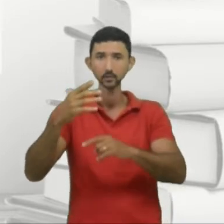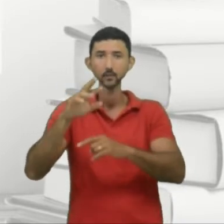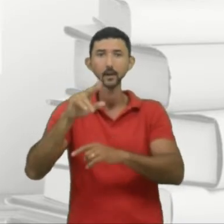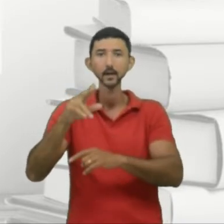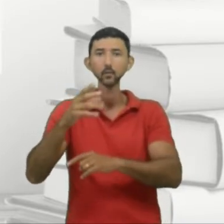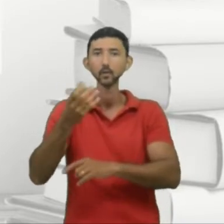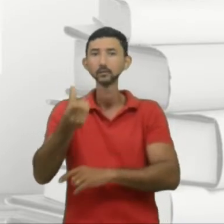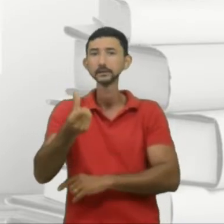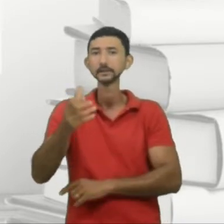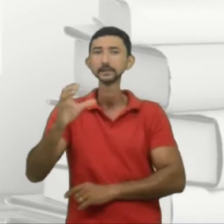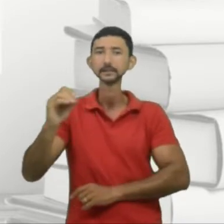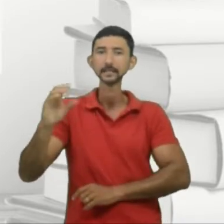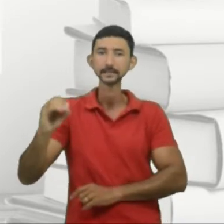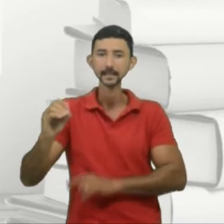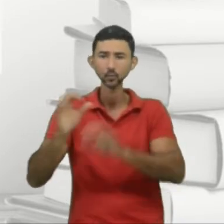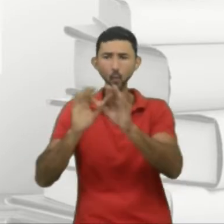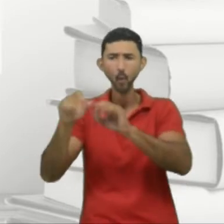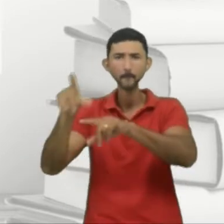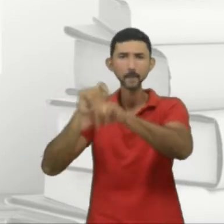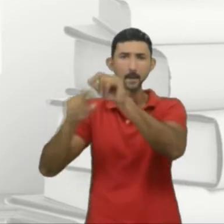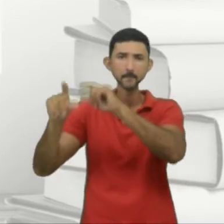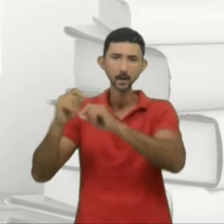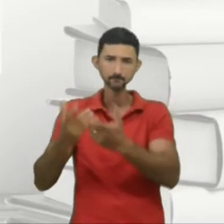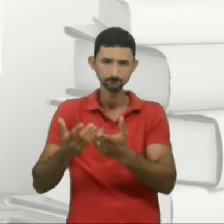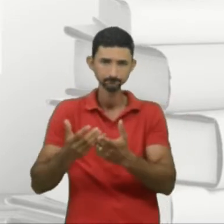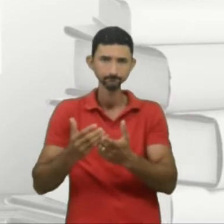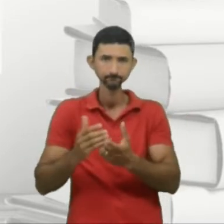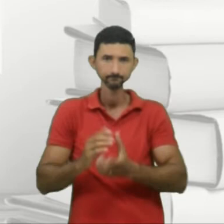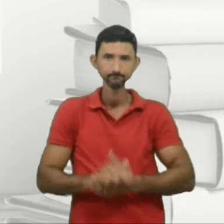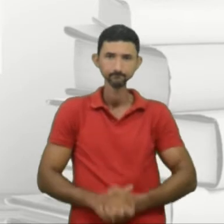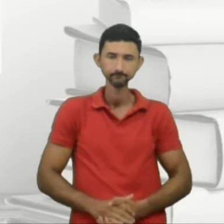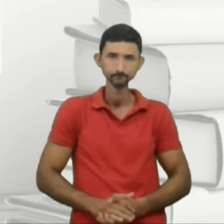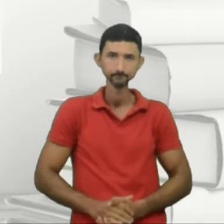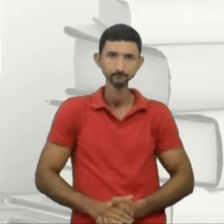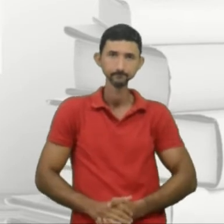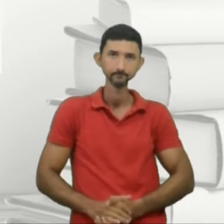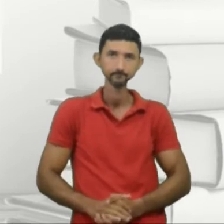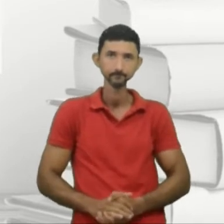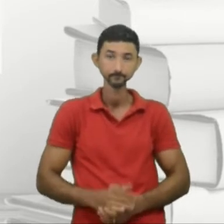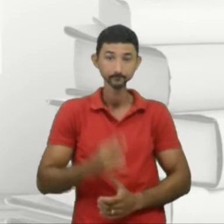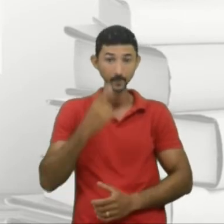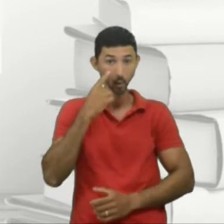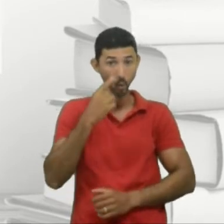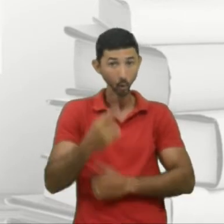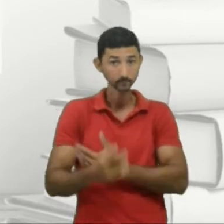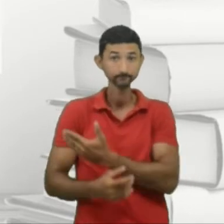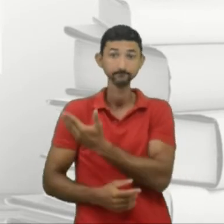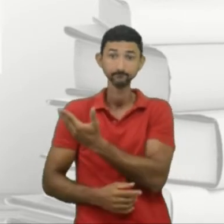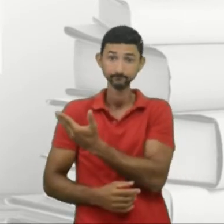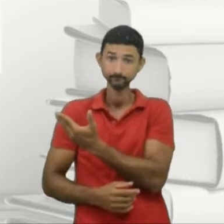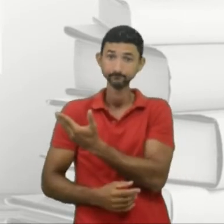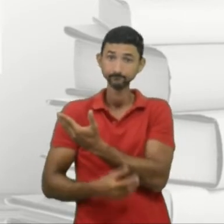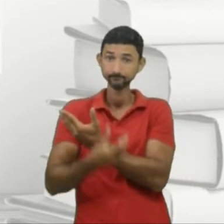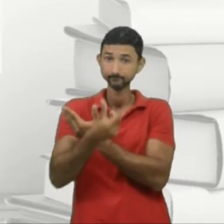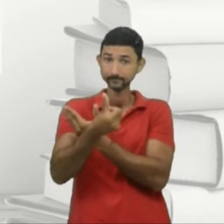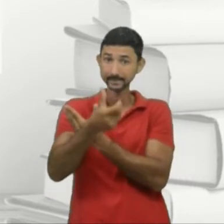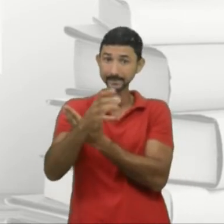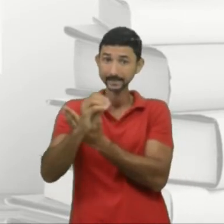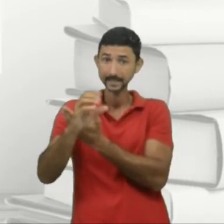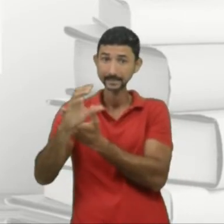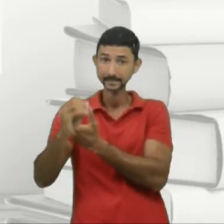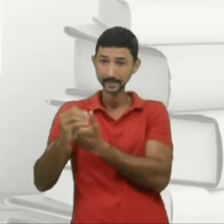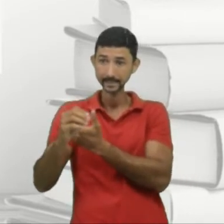que é o número de possibilidades. Certo? Então, olha só, existem 600